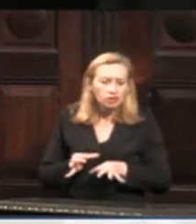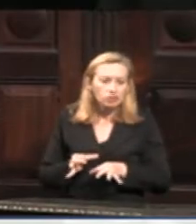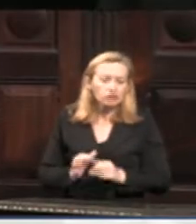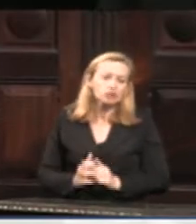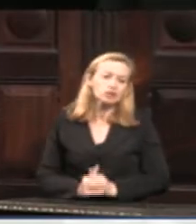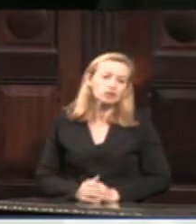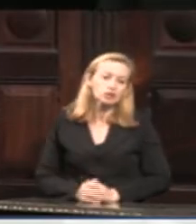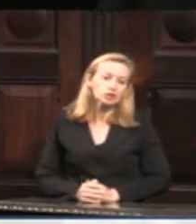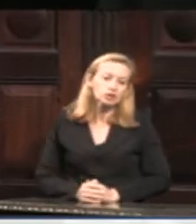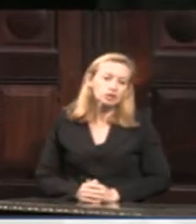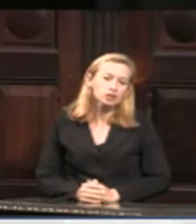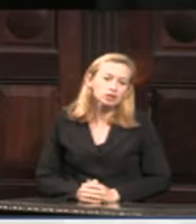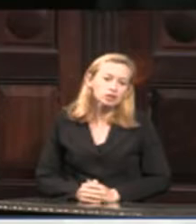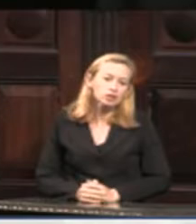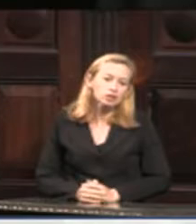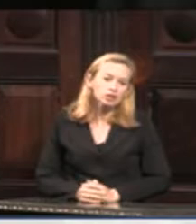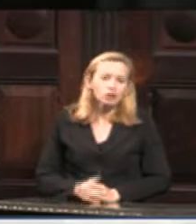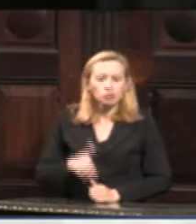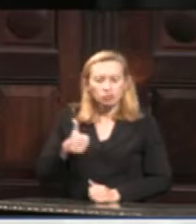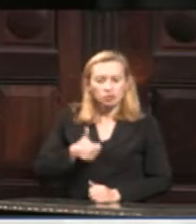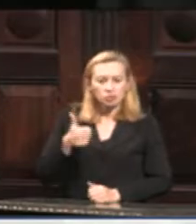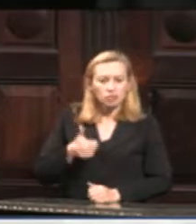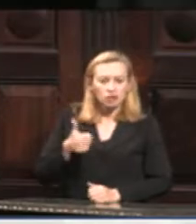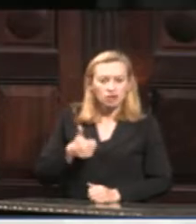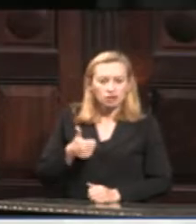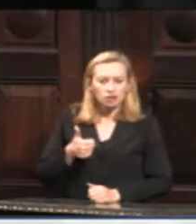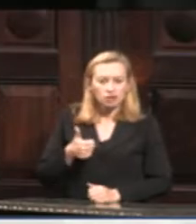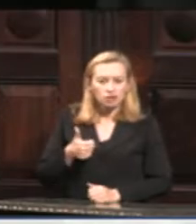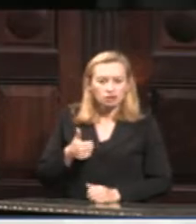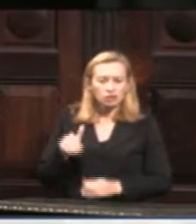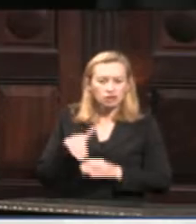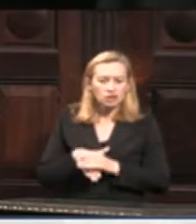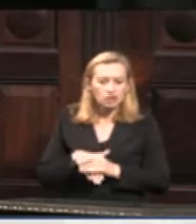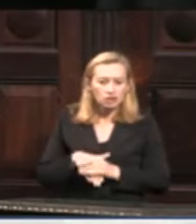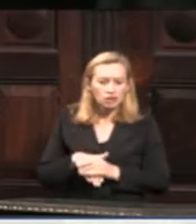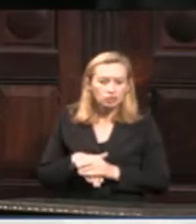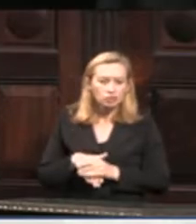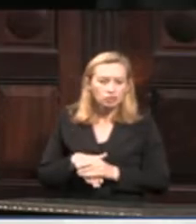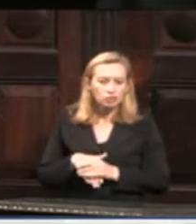isso, como ele está em primeira votação,